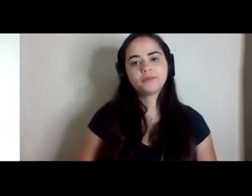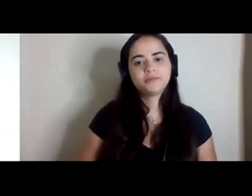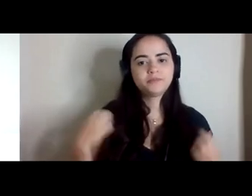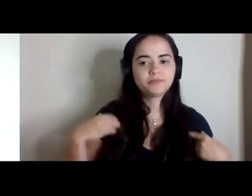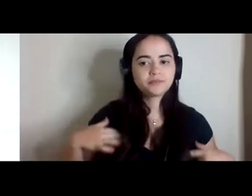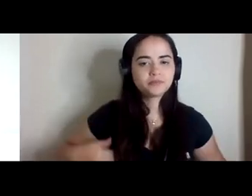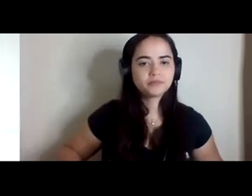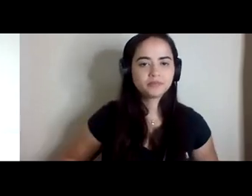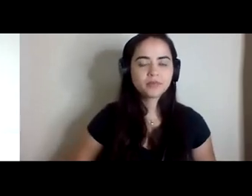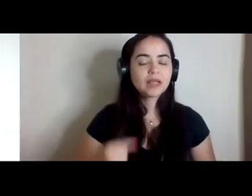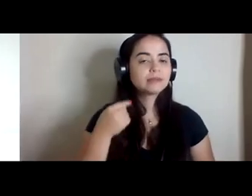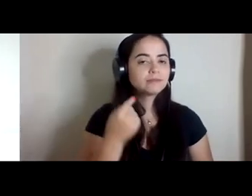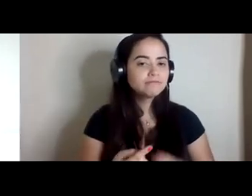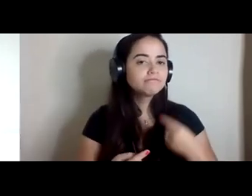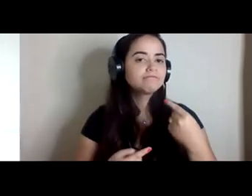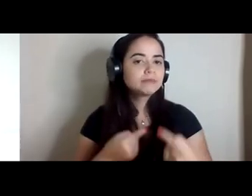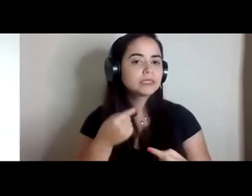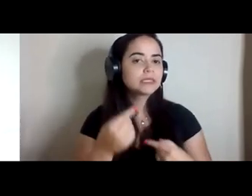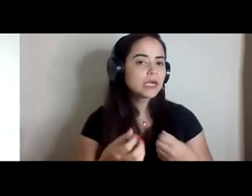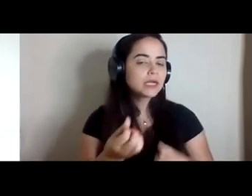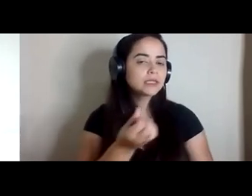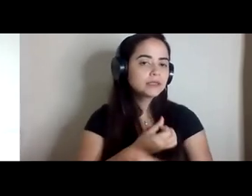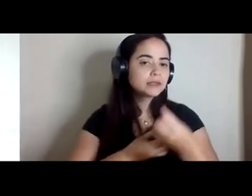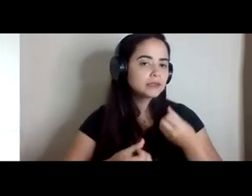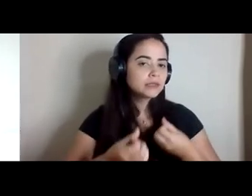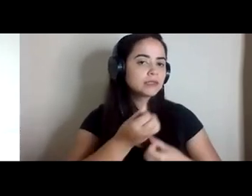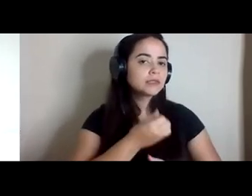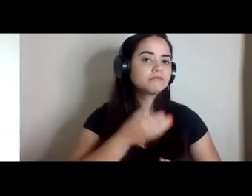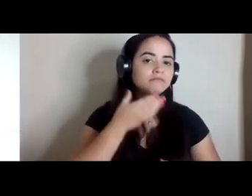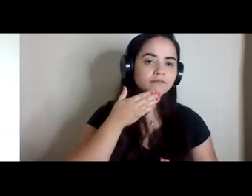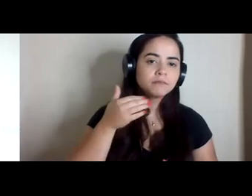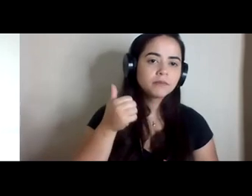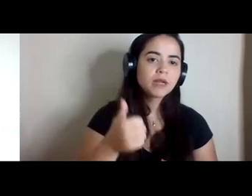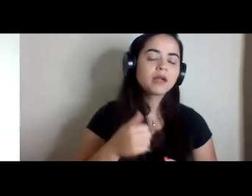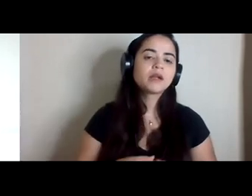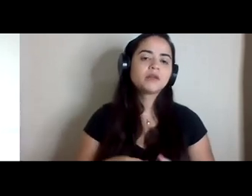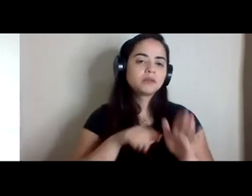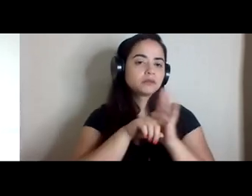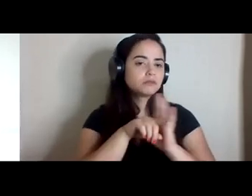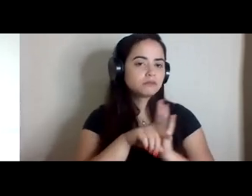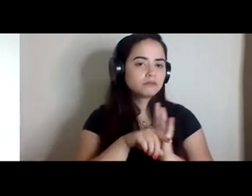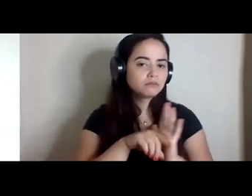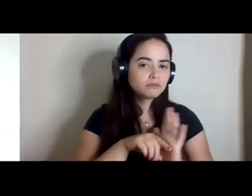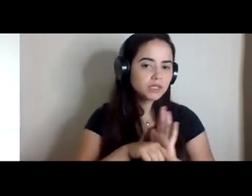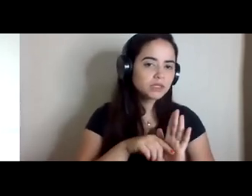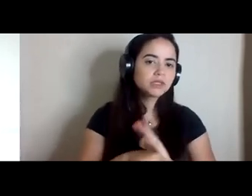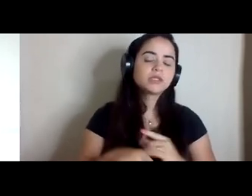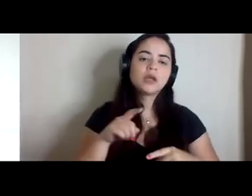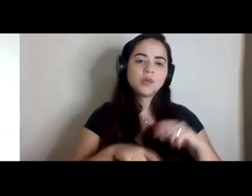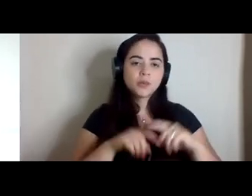a cada ano, né? A cada semestre, enfim, nesse movimento das defesas das pesquisas e dos produtos